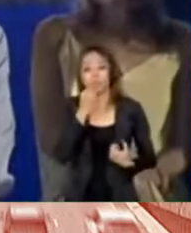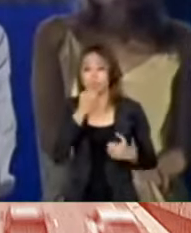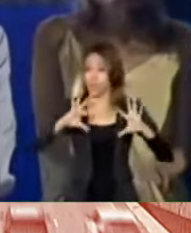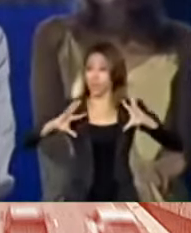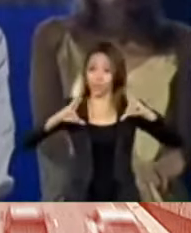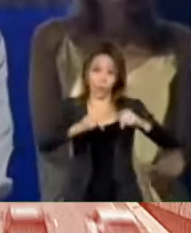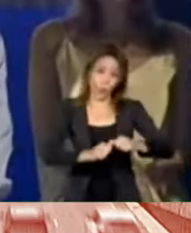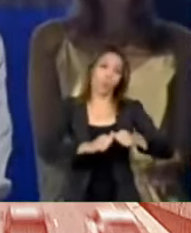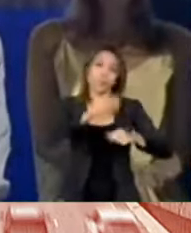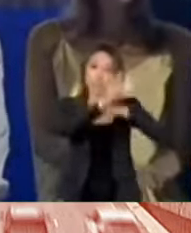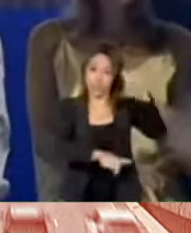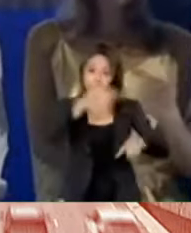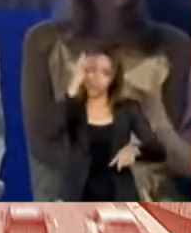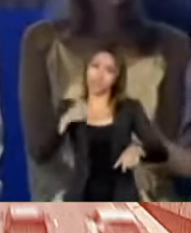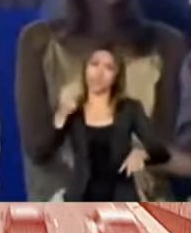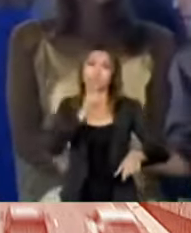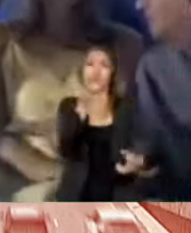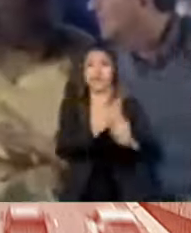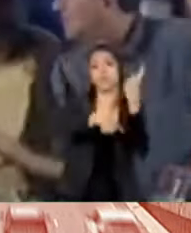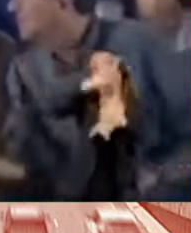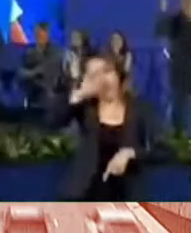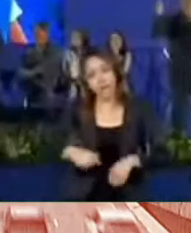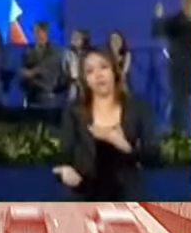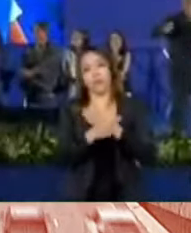brinco que muito republicanismo acaba